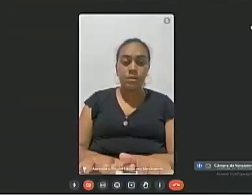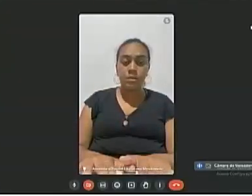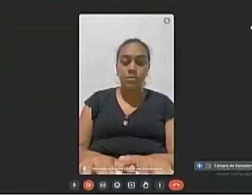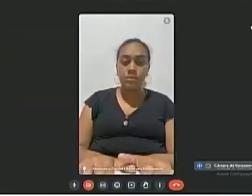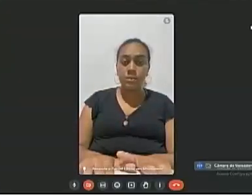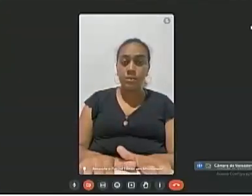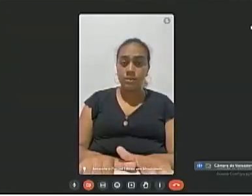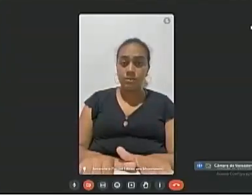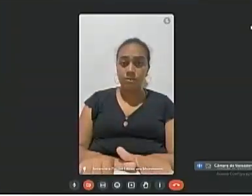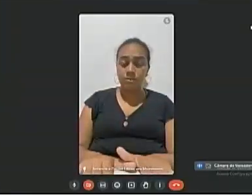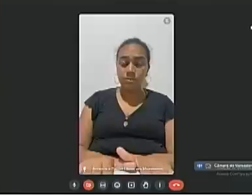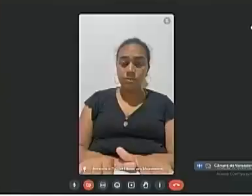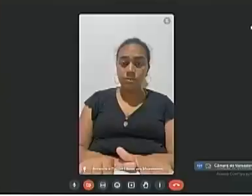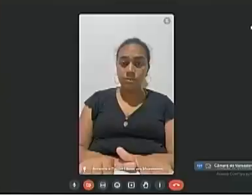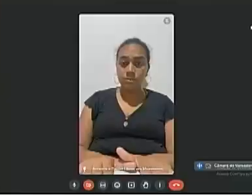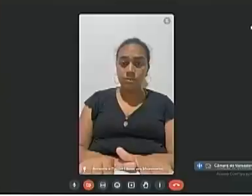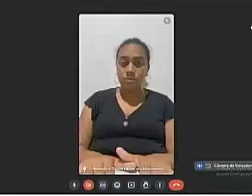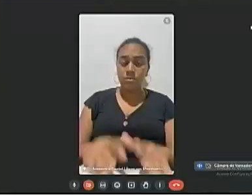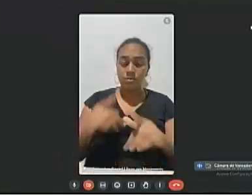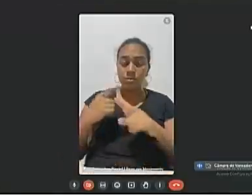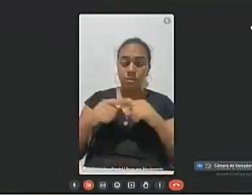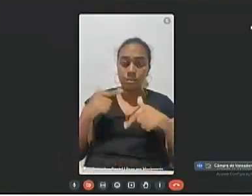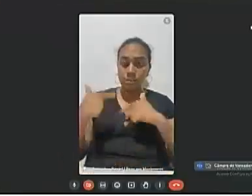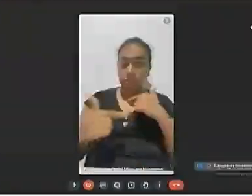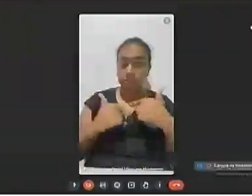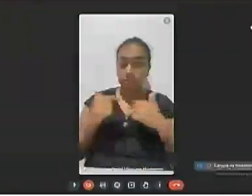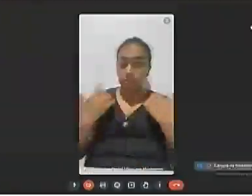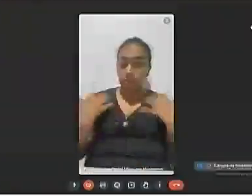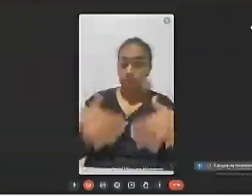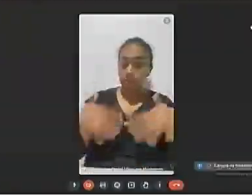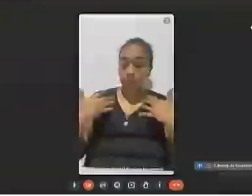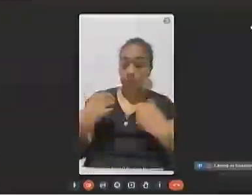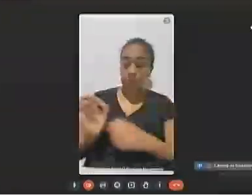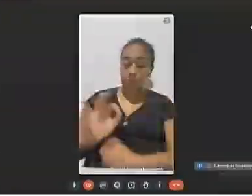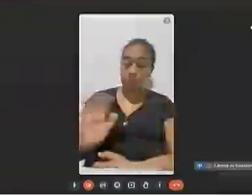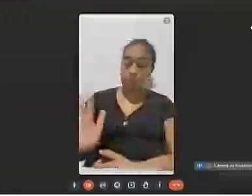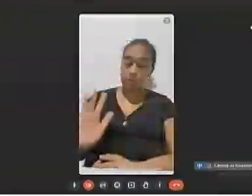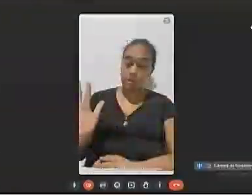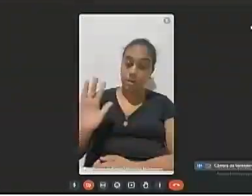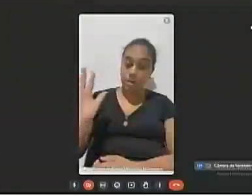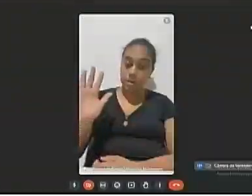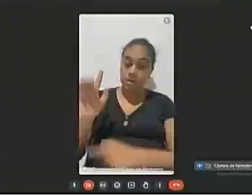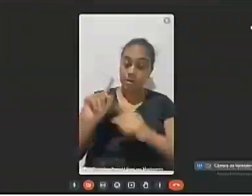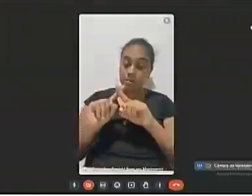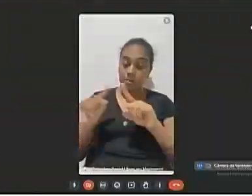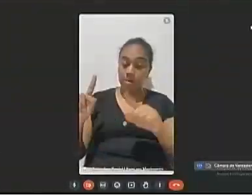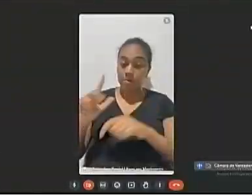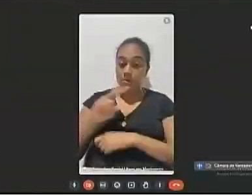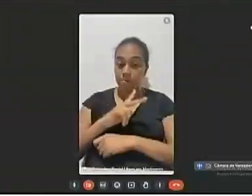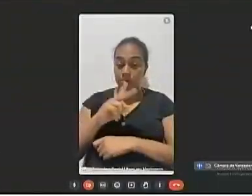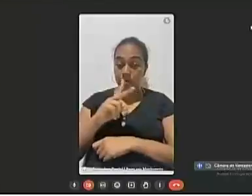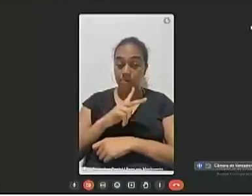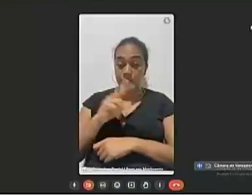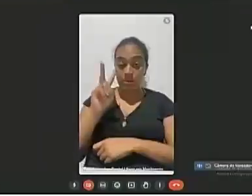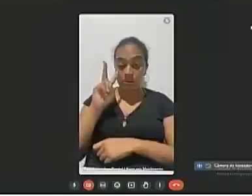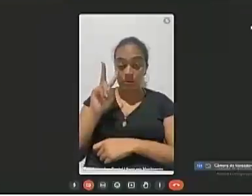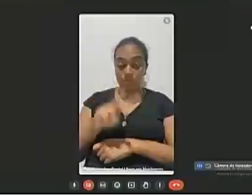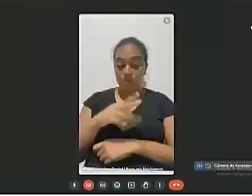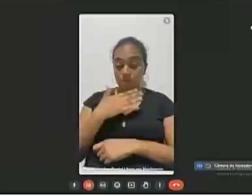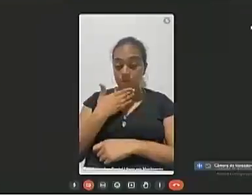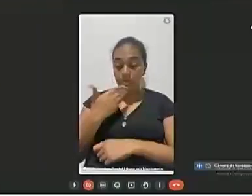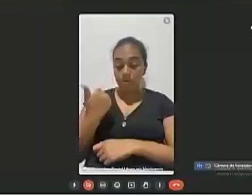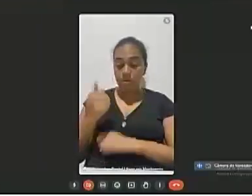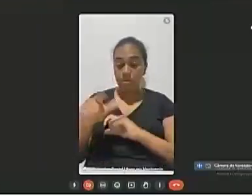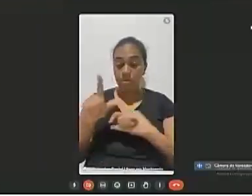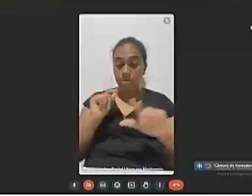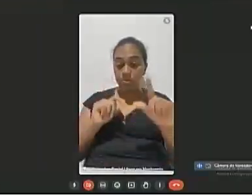deu esses canais aí, pessoal? Isso são obras caríssimas, né? Mas isoladamente, olhando, a melhor alternativa